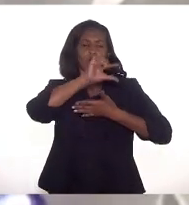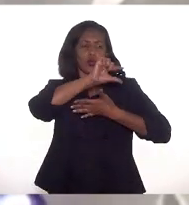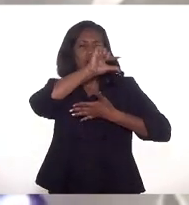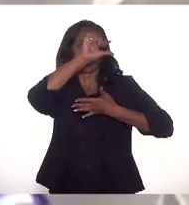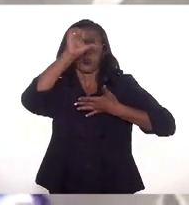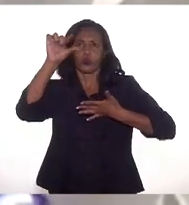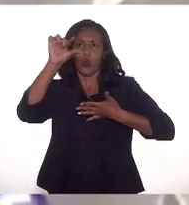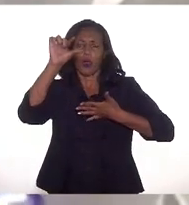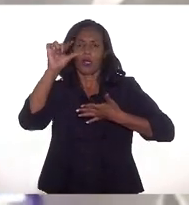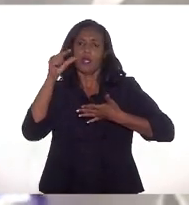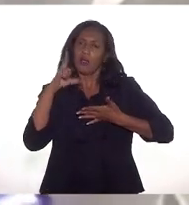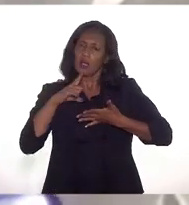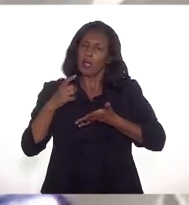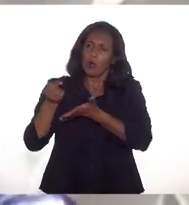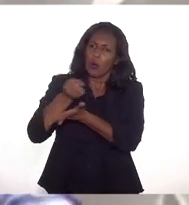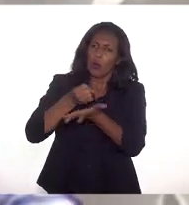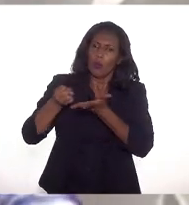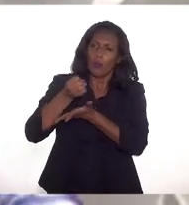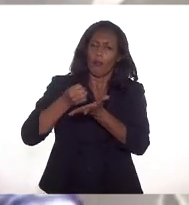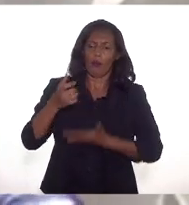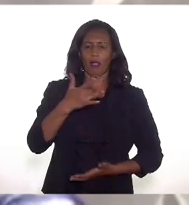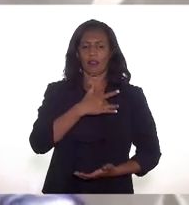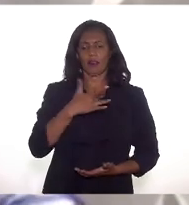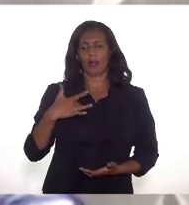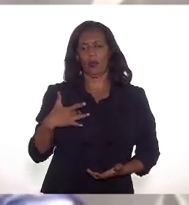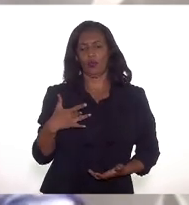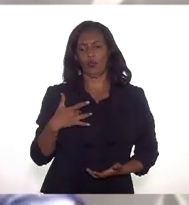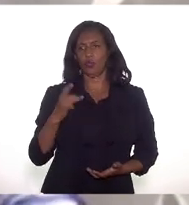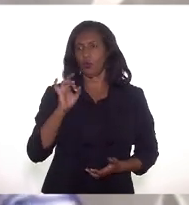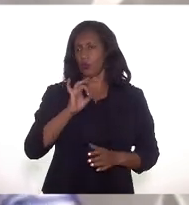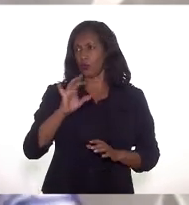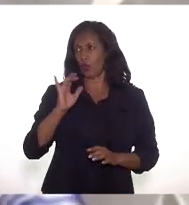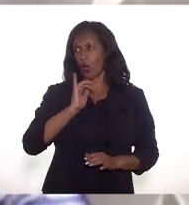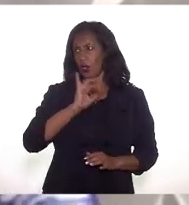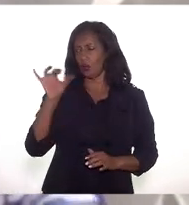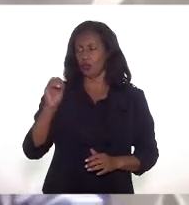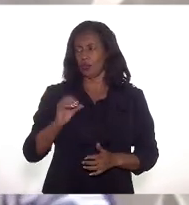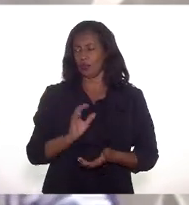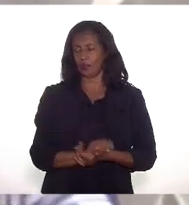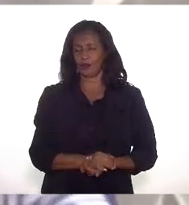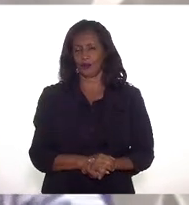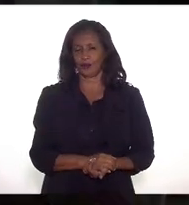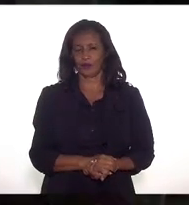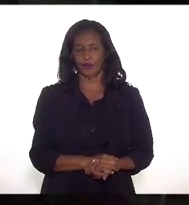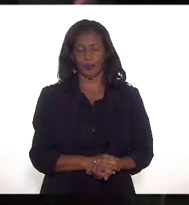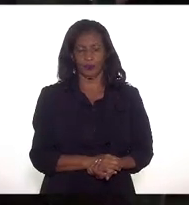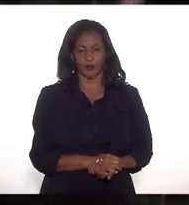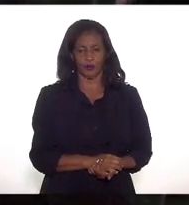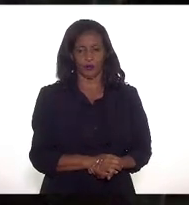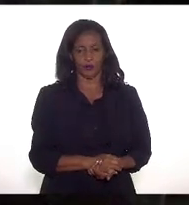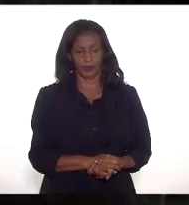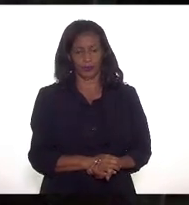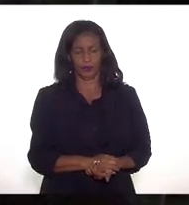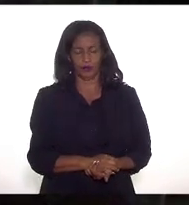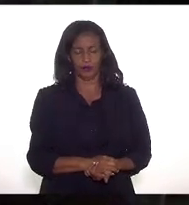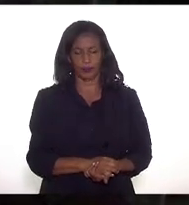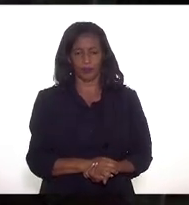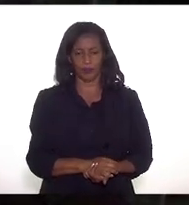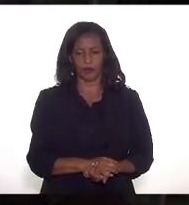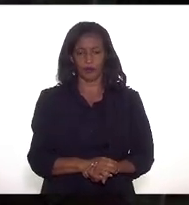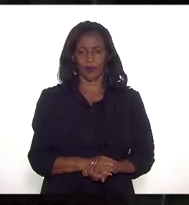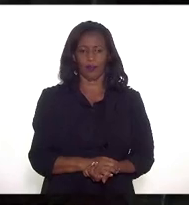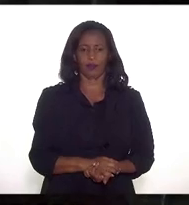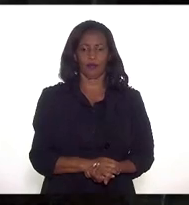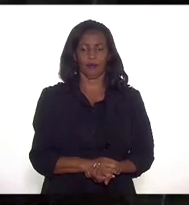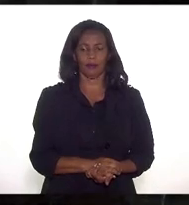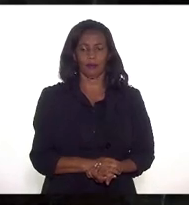prioritário que tenha como base a saúde? É só isso, mas não quero polemizar. Obrigada. Obrigado, deputada Marta Rocha. Passo a